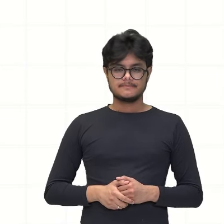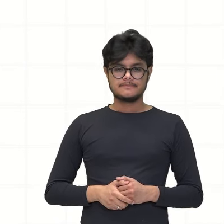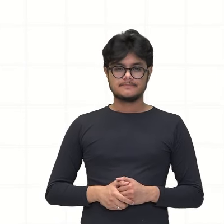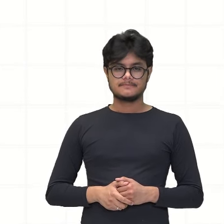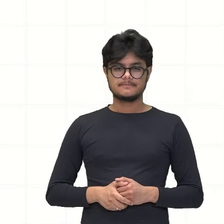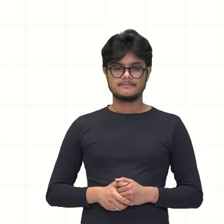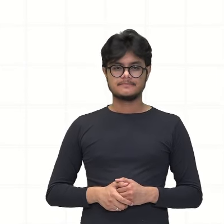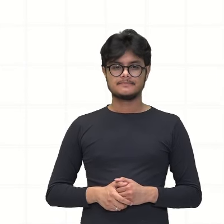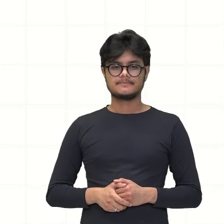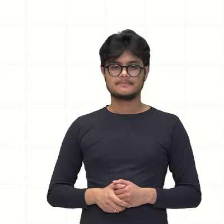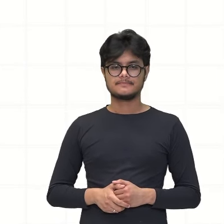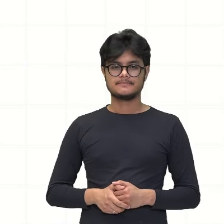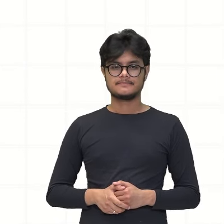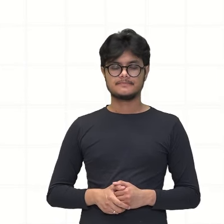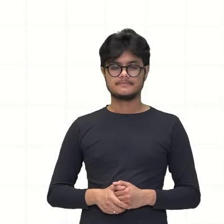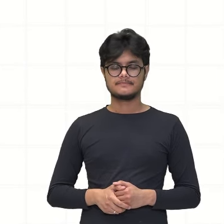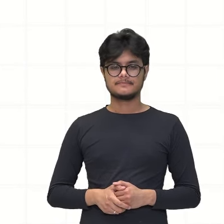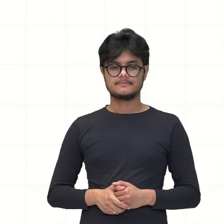ter feito assim.